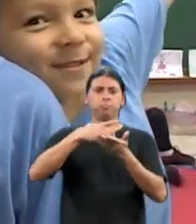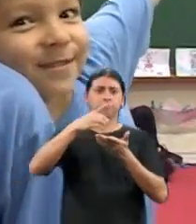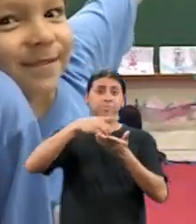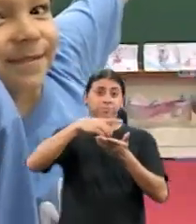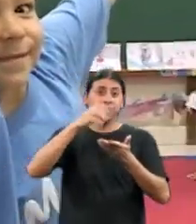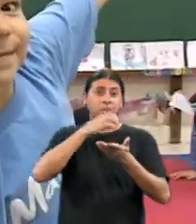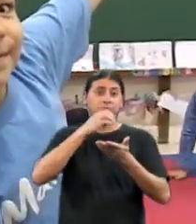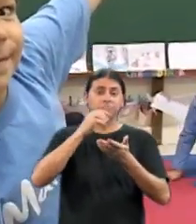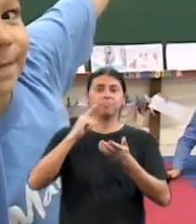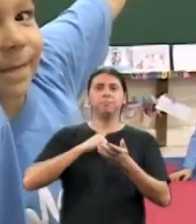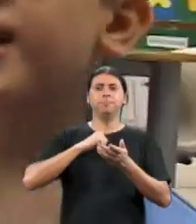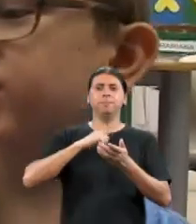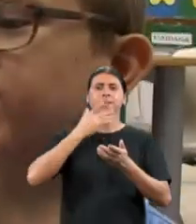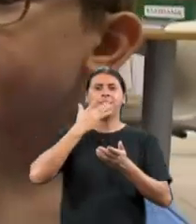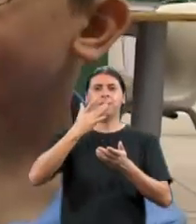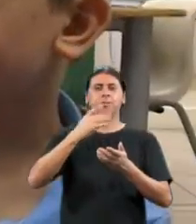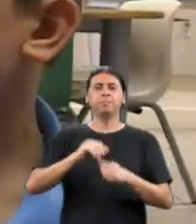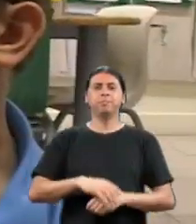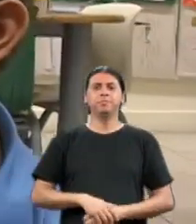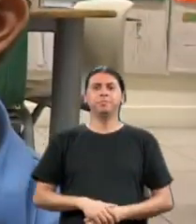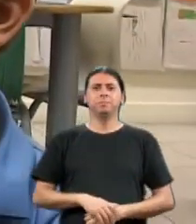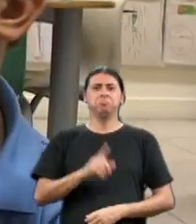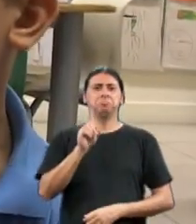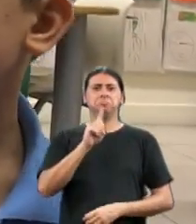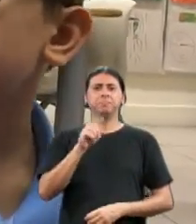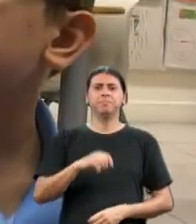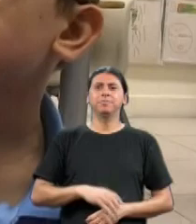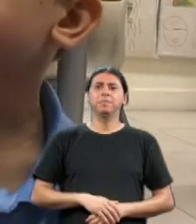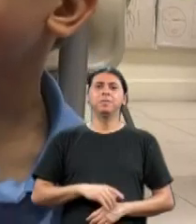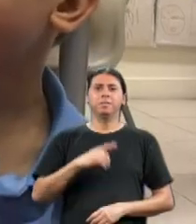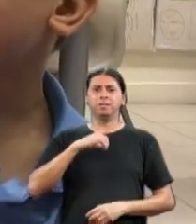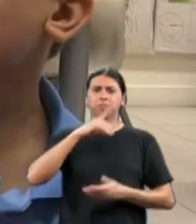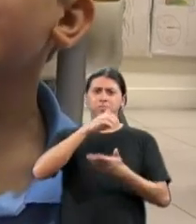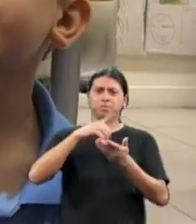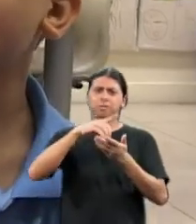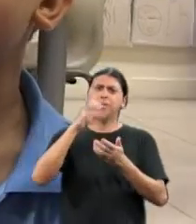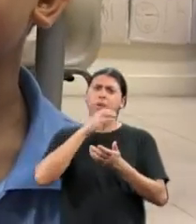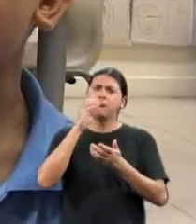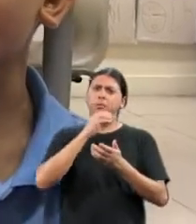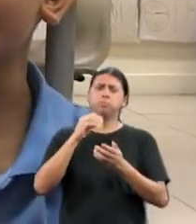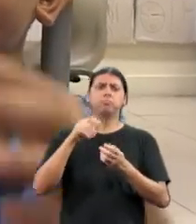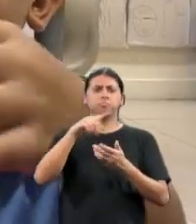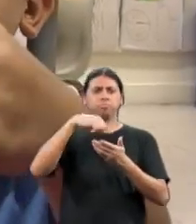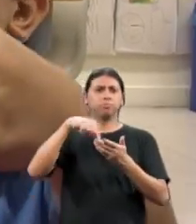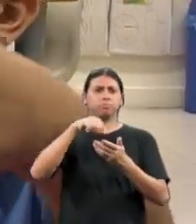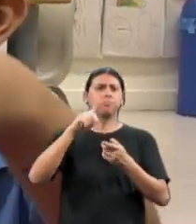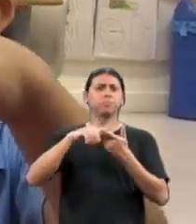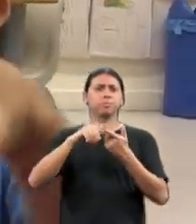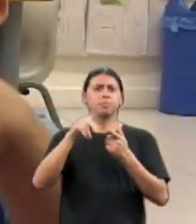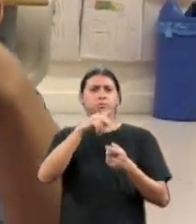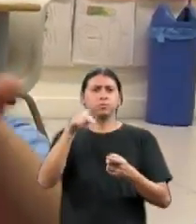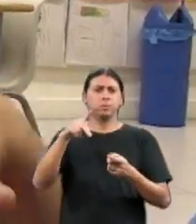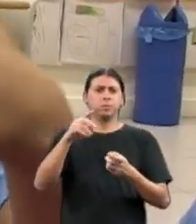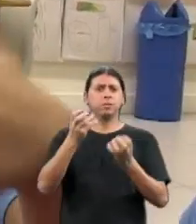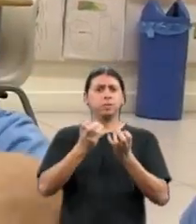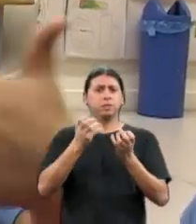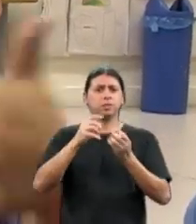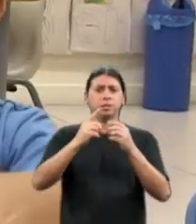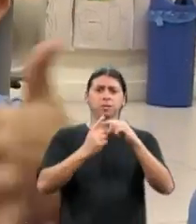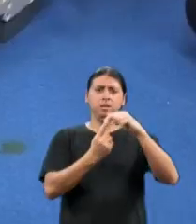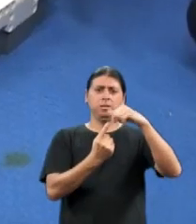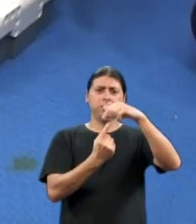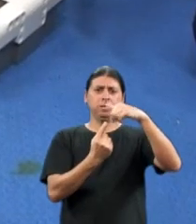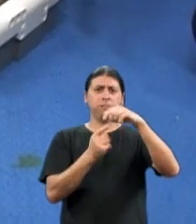mas não ficou. Pra gente ver o negócio girando bem rápido, porque a prof tentou girar com o dedo, mas não